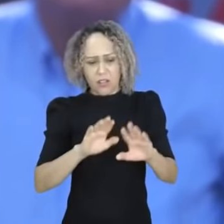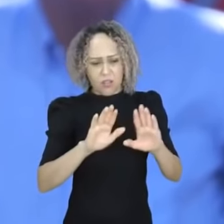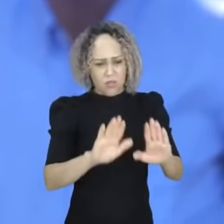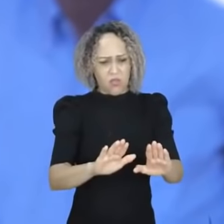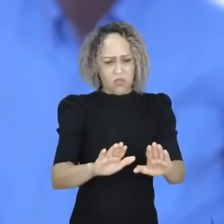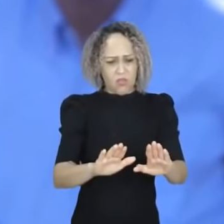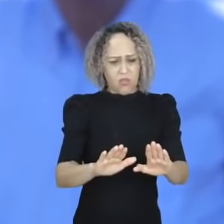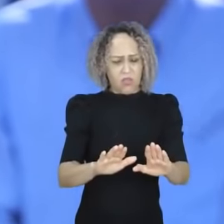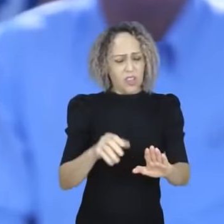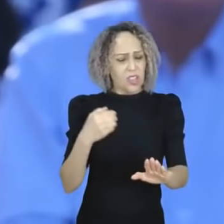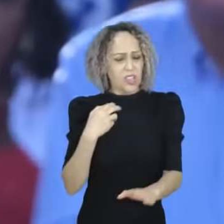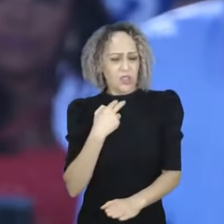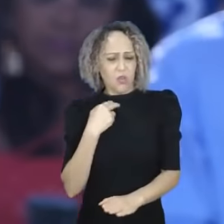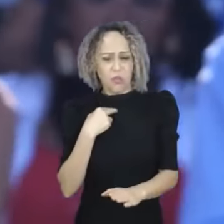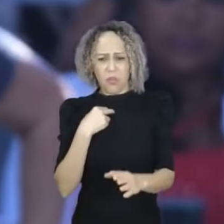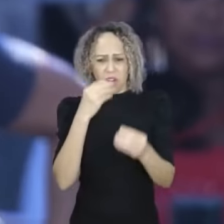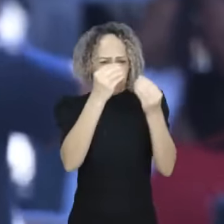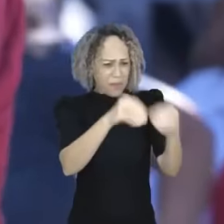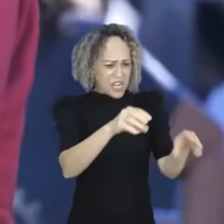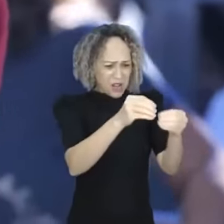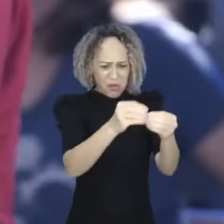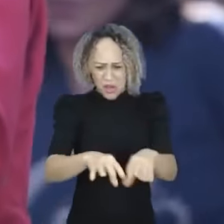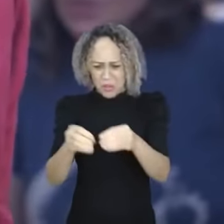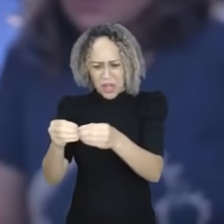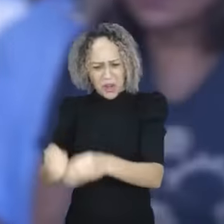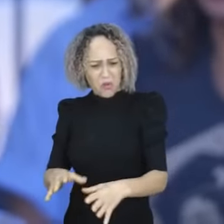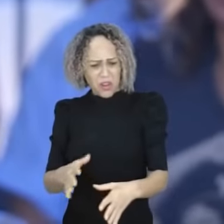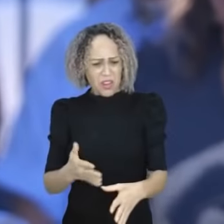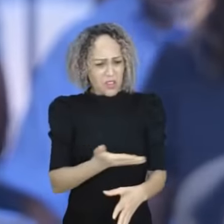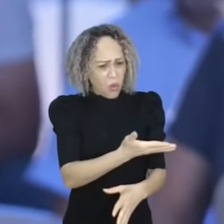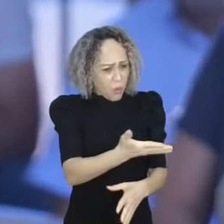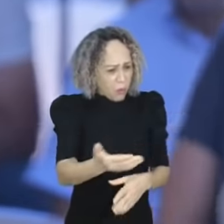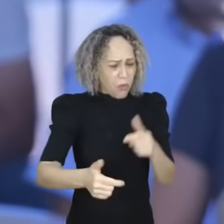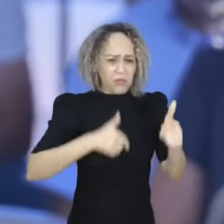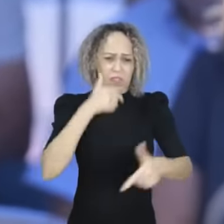ou à empresa que está gerando emprego para o trabalhador. É por isso